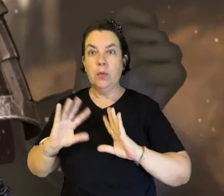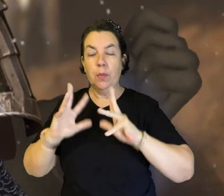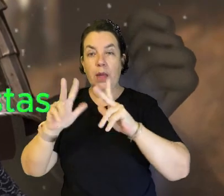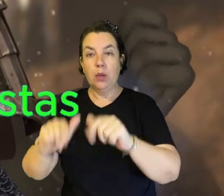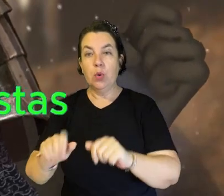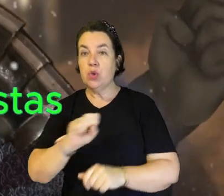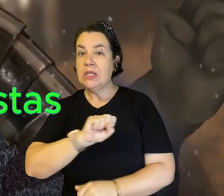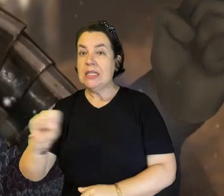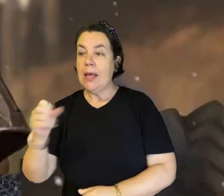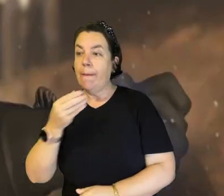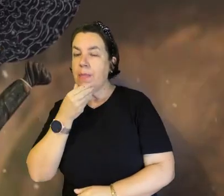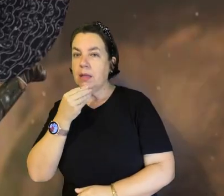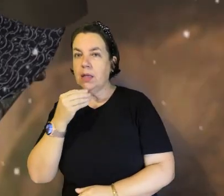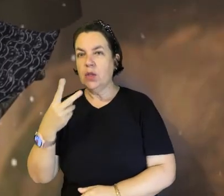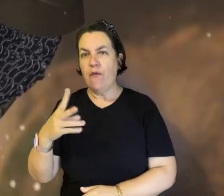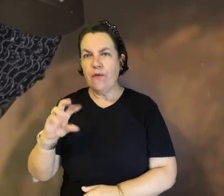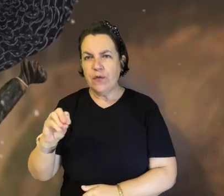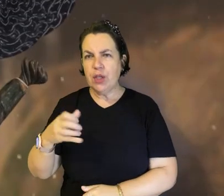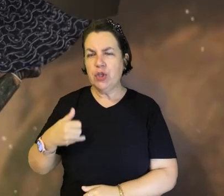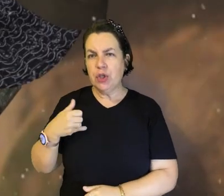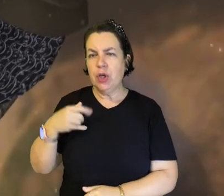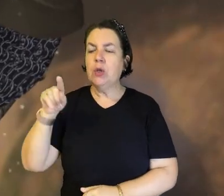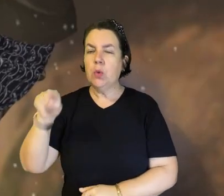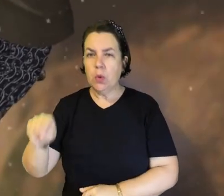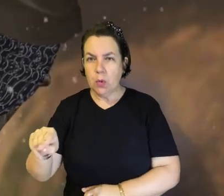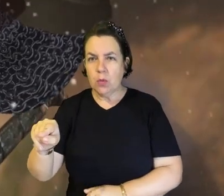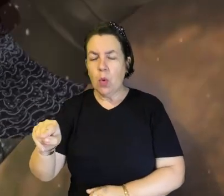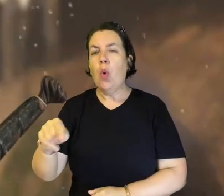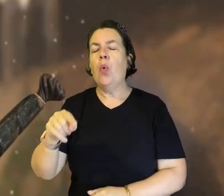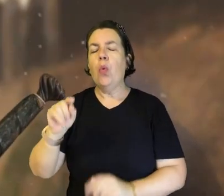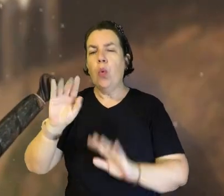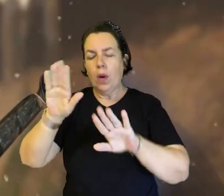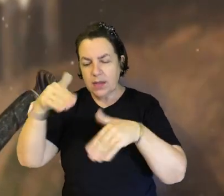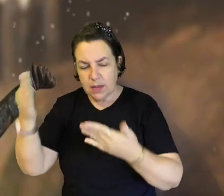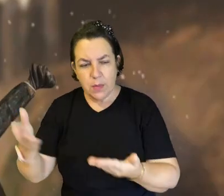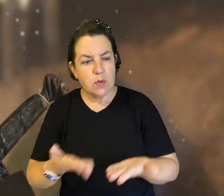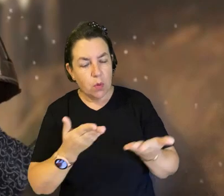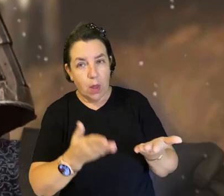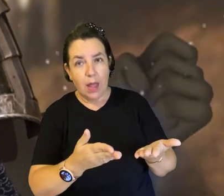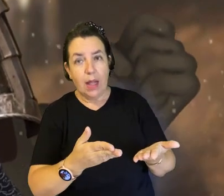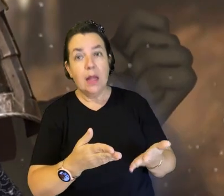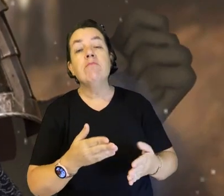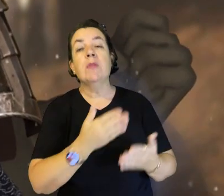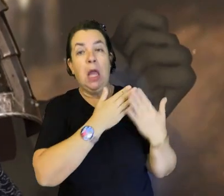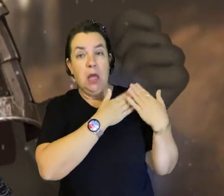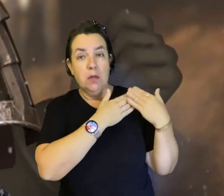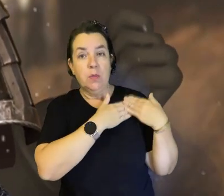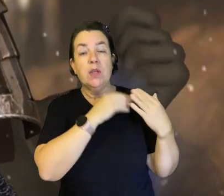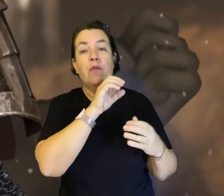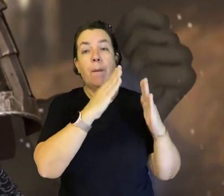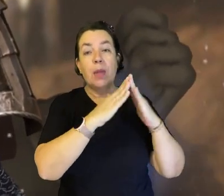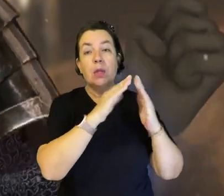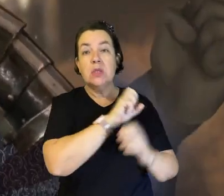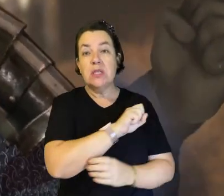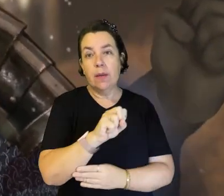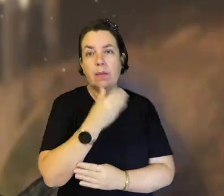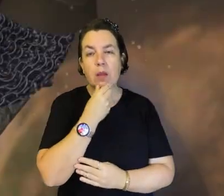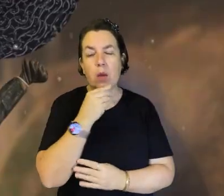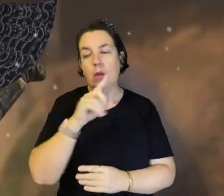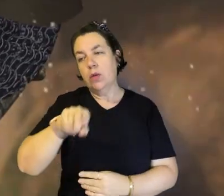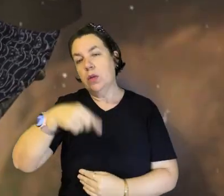todos os seminaristas. Com apenas 20 anos, o arcebispo de Saragoça nomeou o inspetor do seminário. Depois de